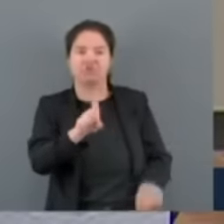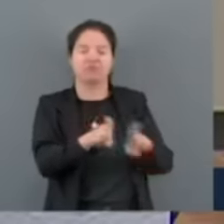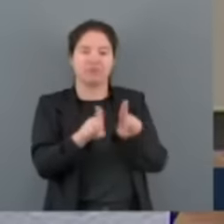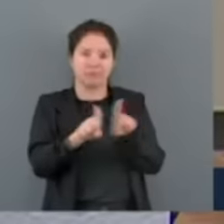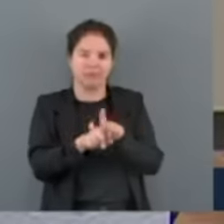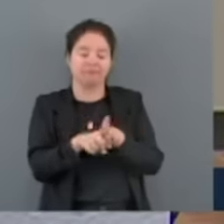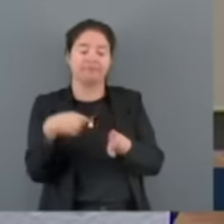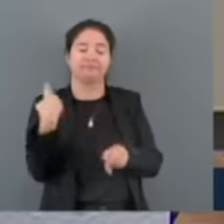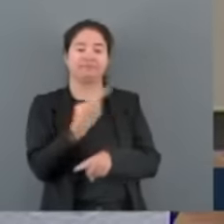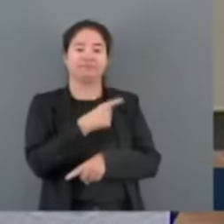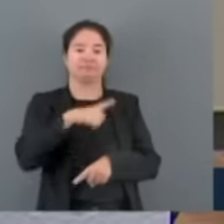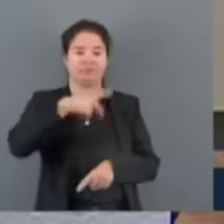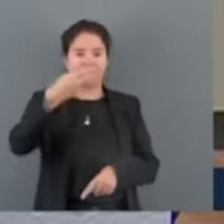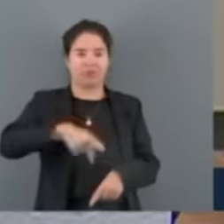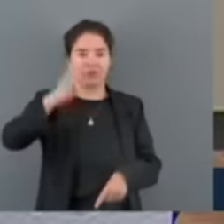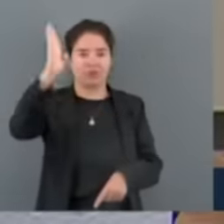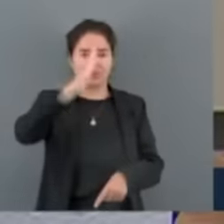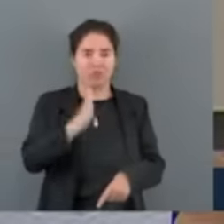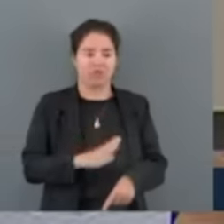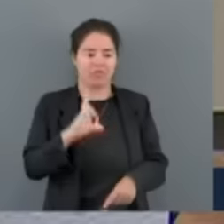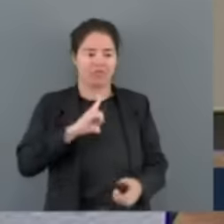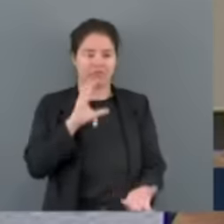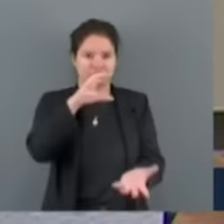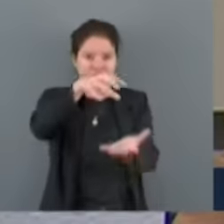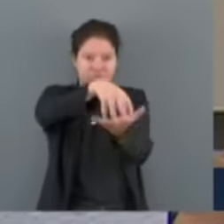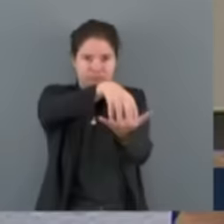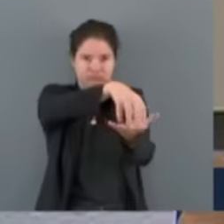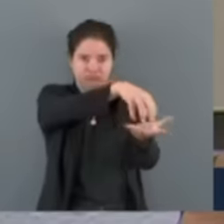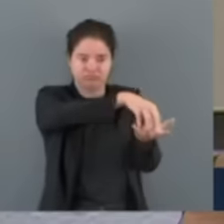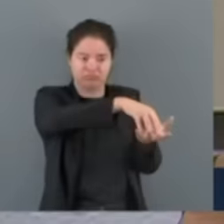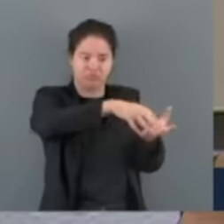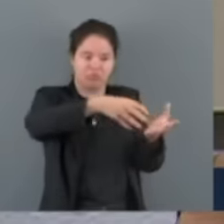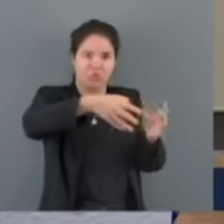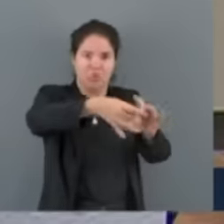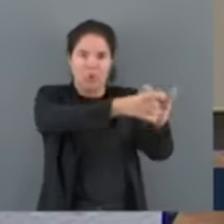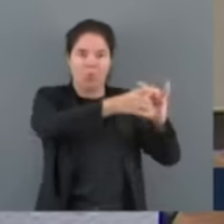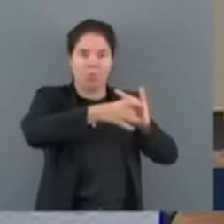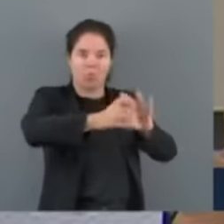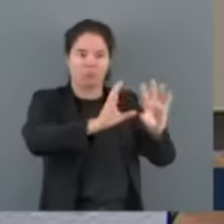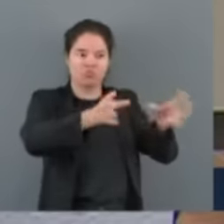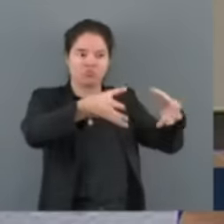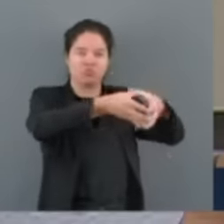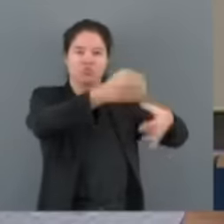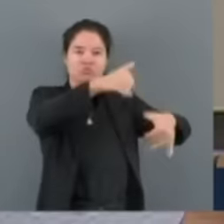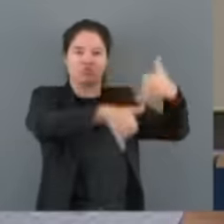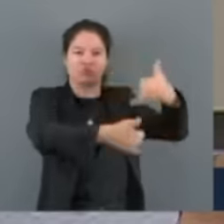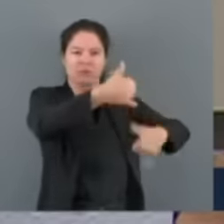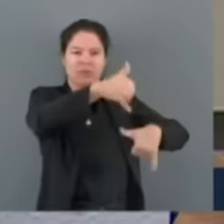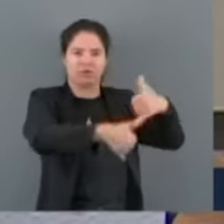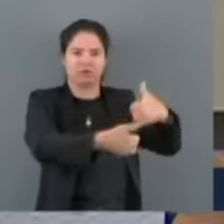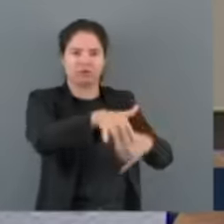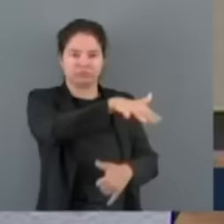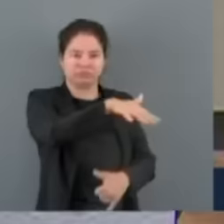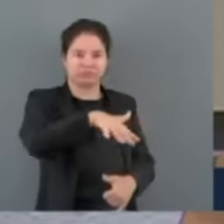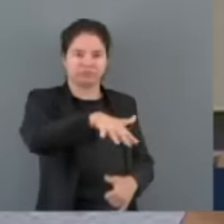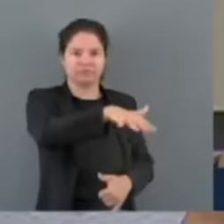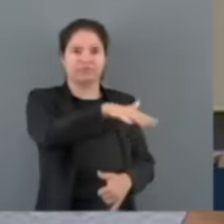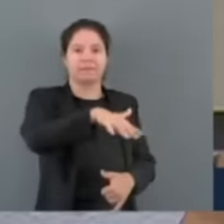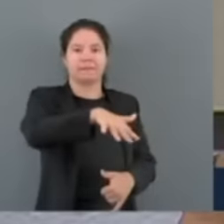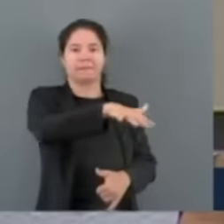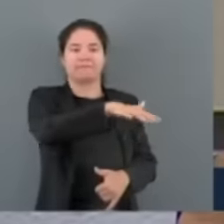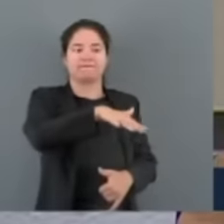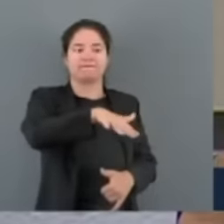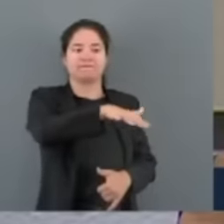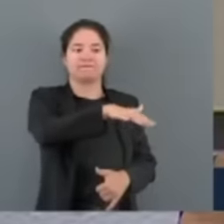temos no Brasil uma rede, né, de laboratórios nessa área, da rede